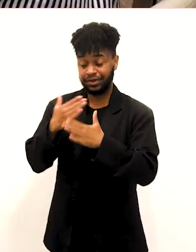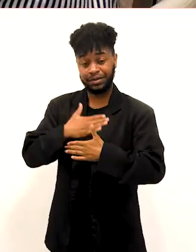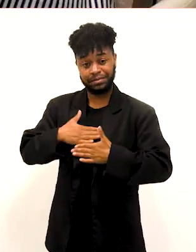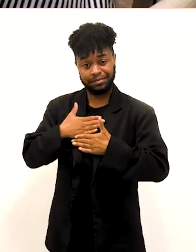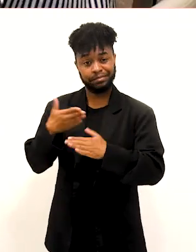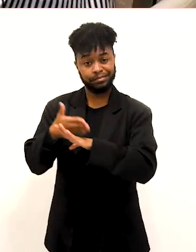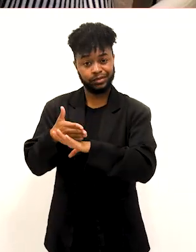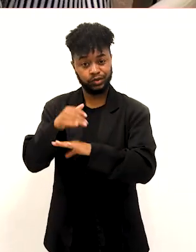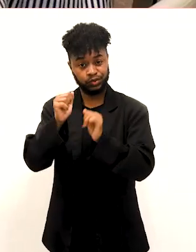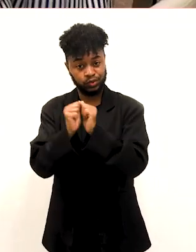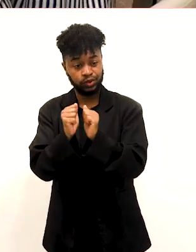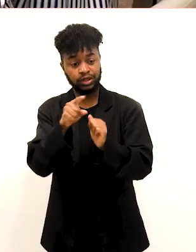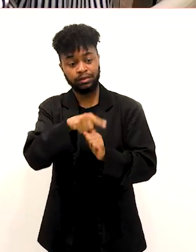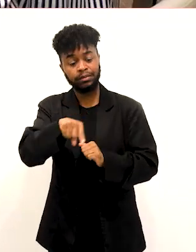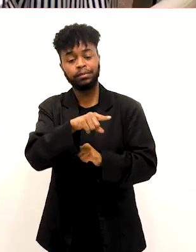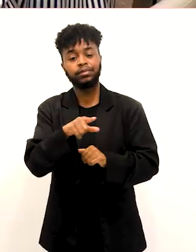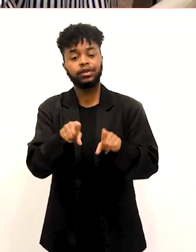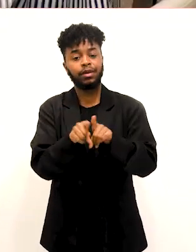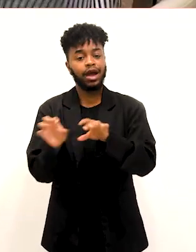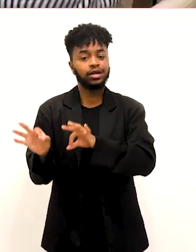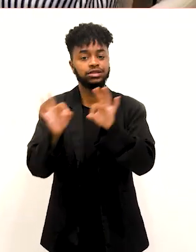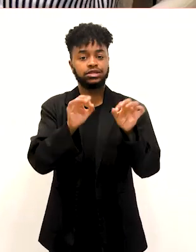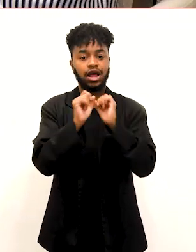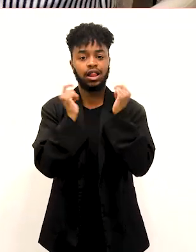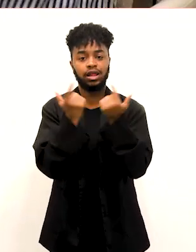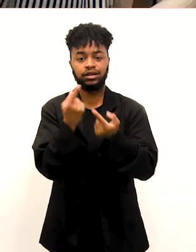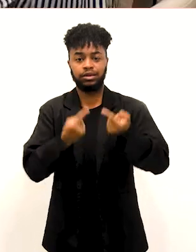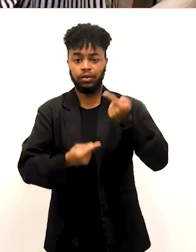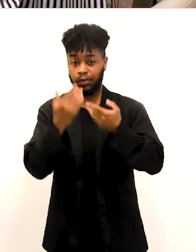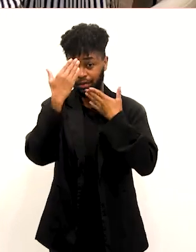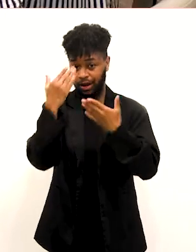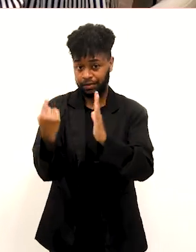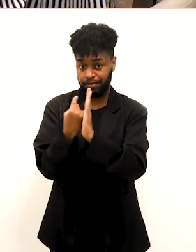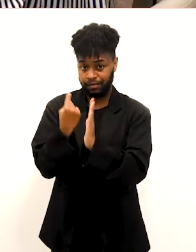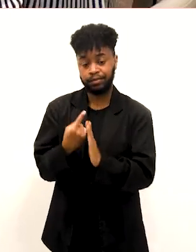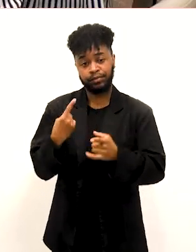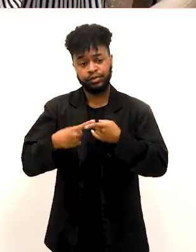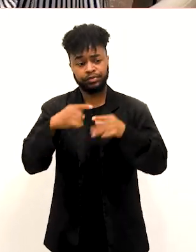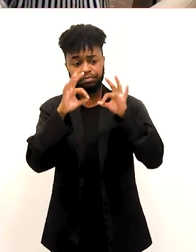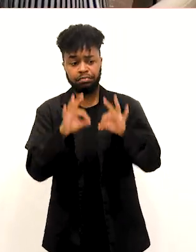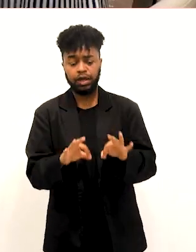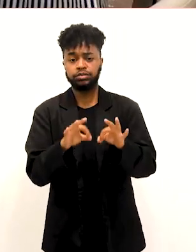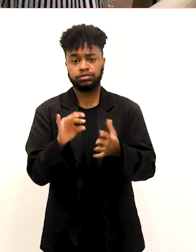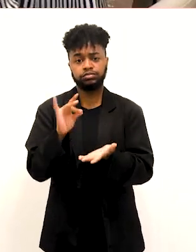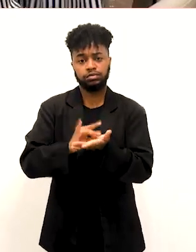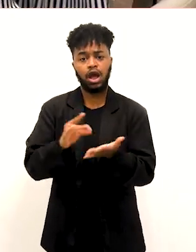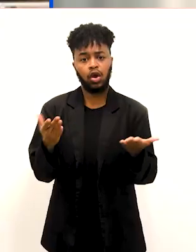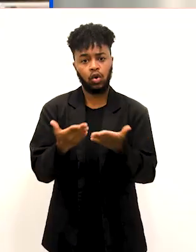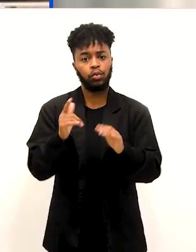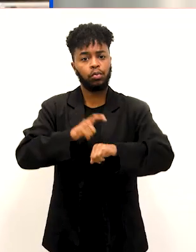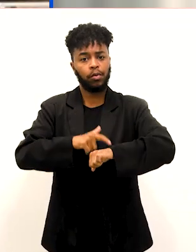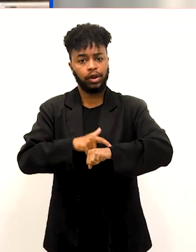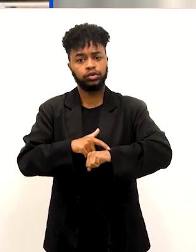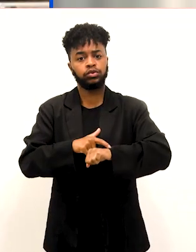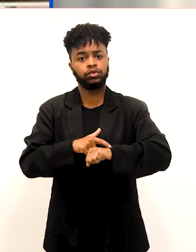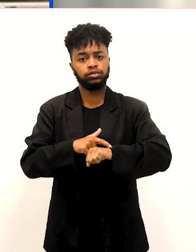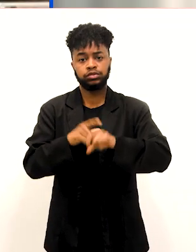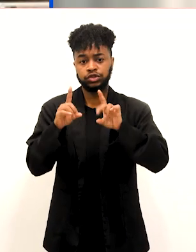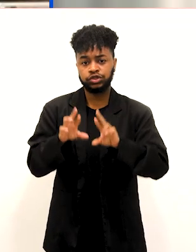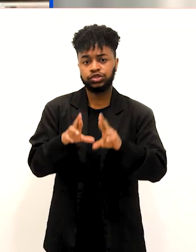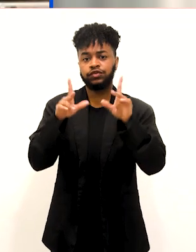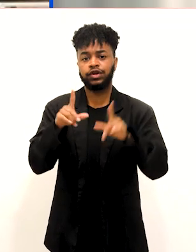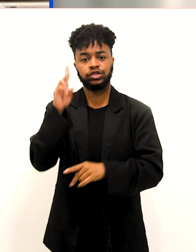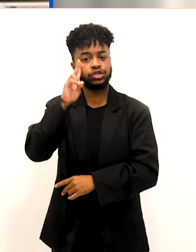um prazer estar com você, com aqueles que nos acompanham no Alerj Debate. Bom, obrigado pela pergunta, porque realmente a gente vive um momento peculiar